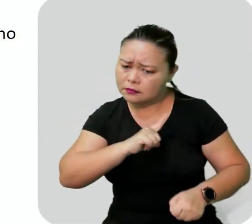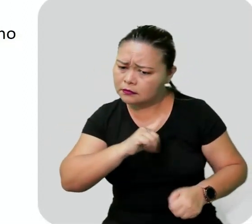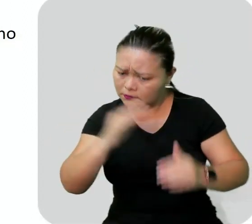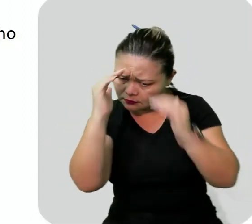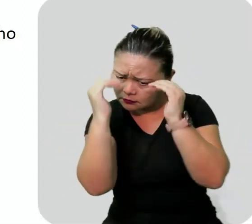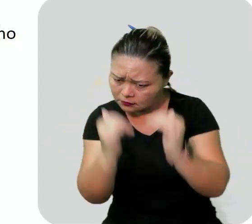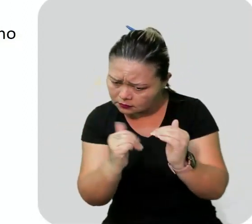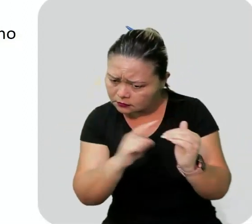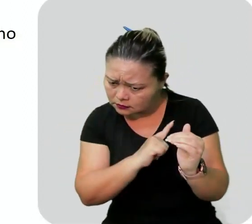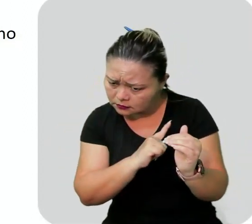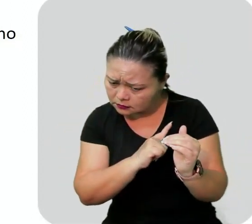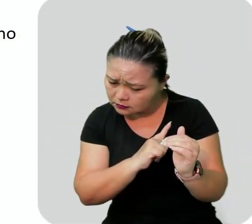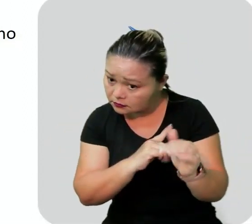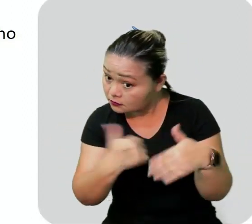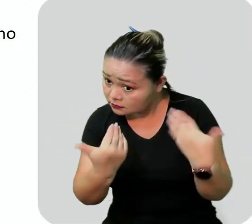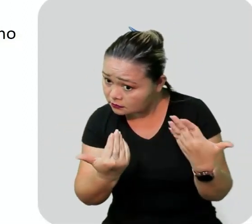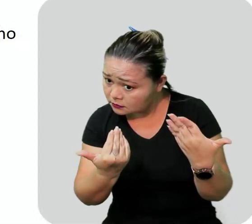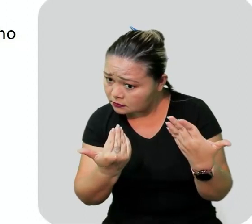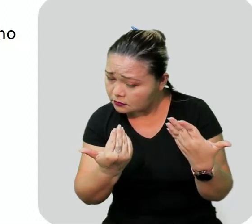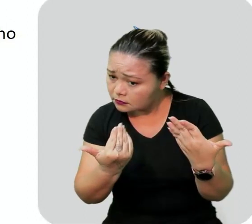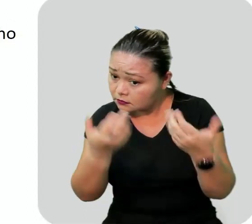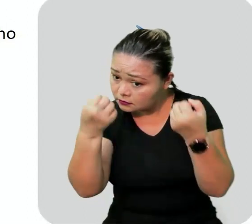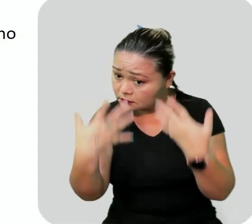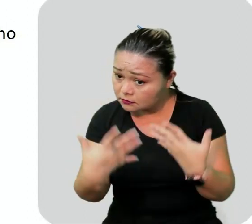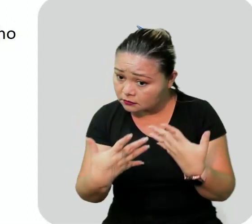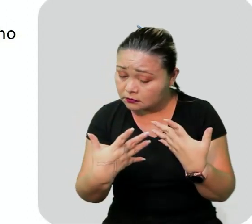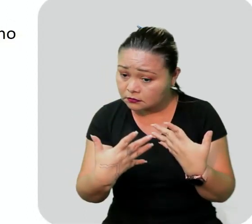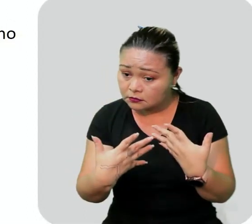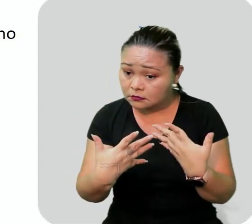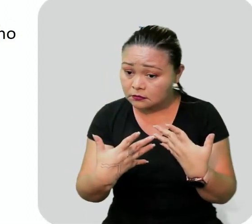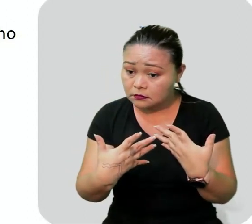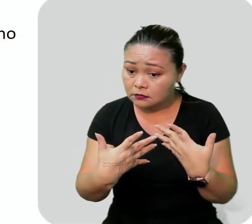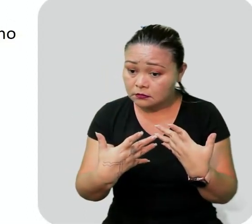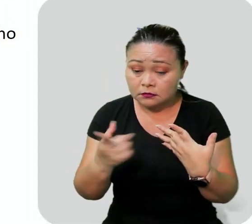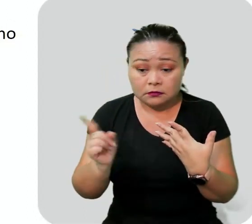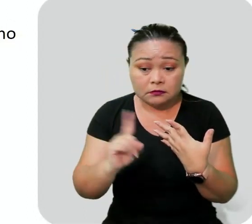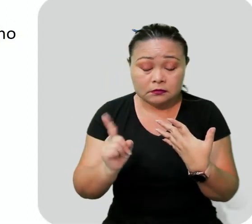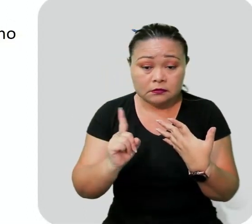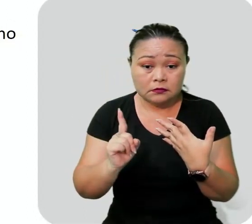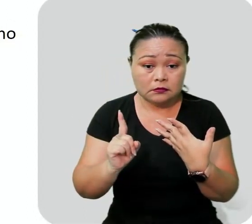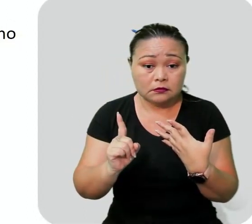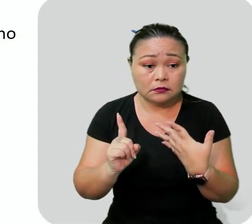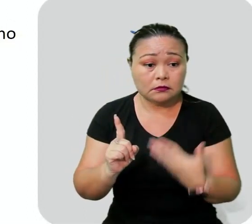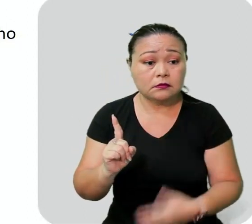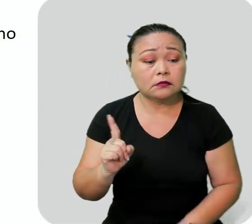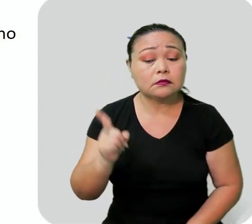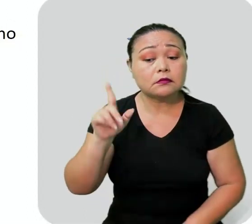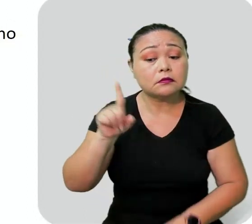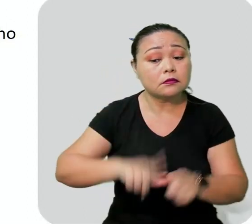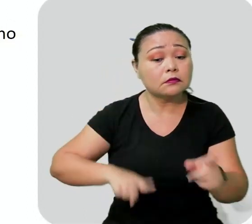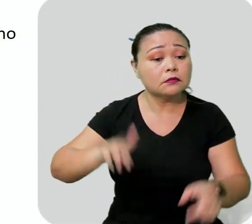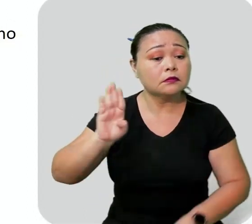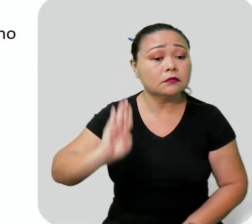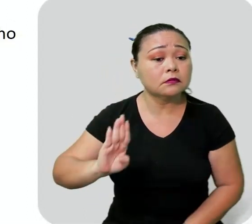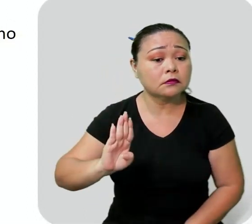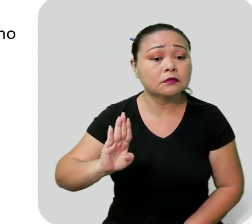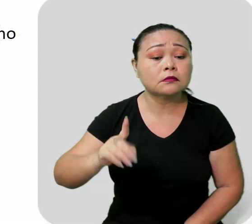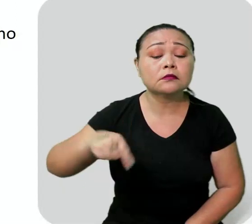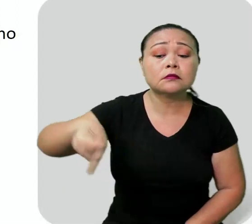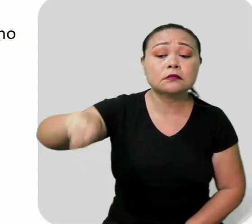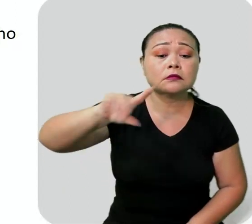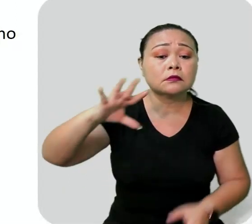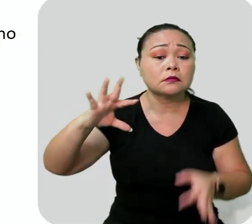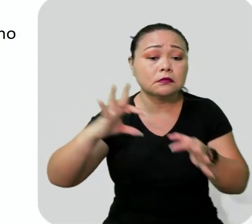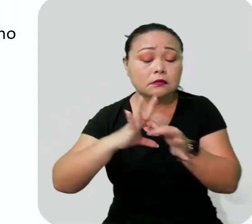algum respeito? Pela minha explicação que eu dei para vocês, não, né? Letra B, a